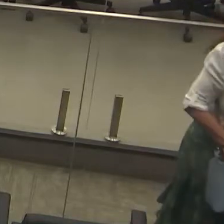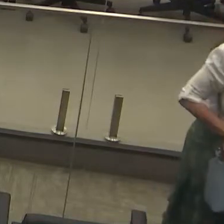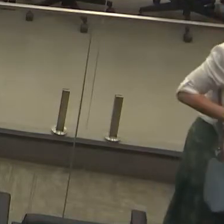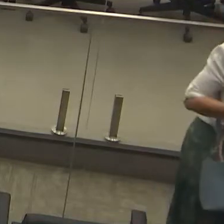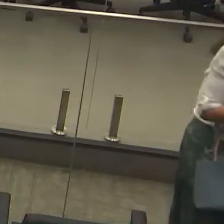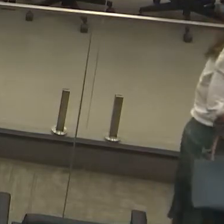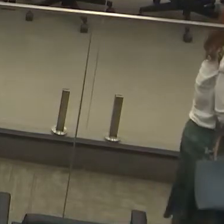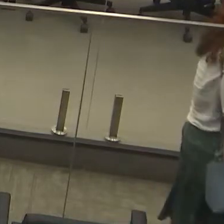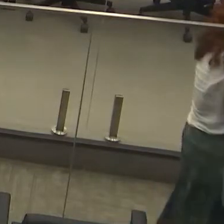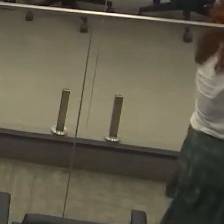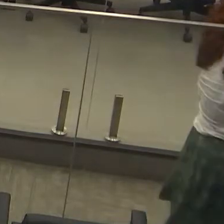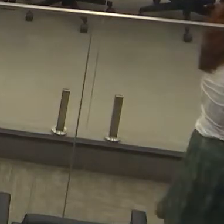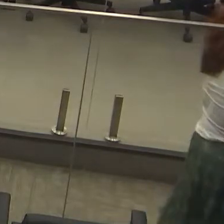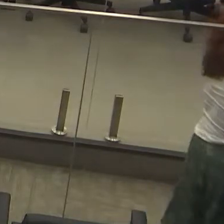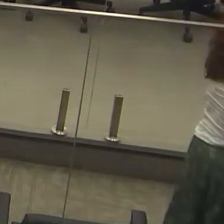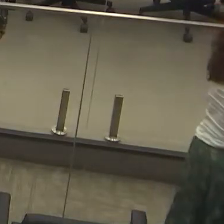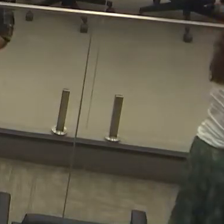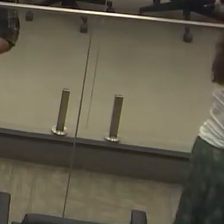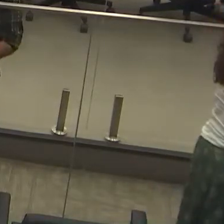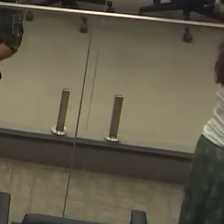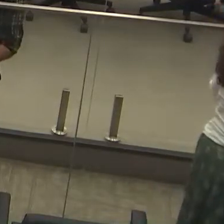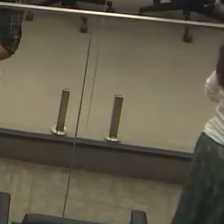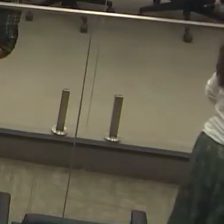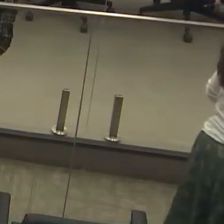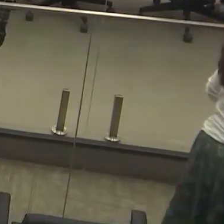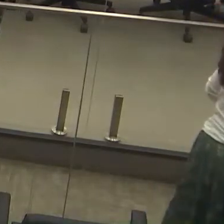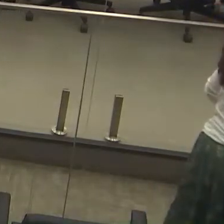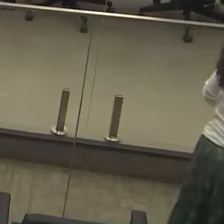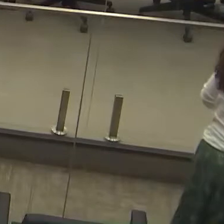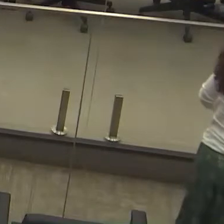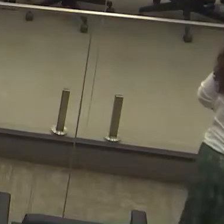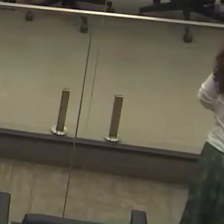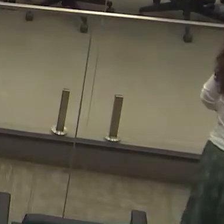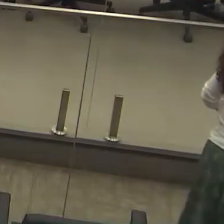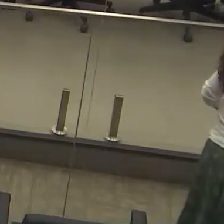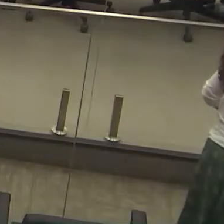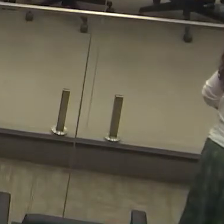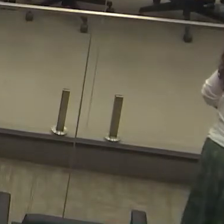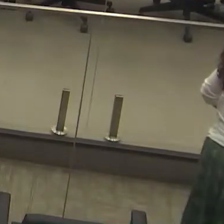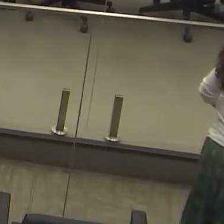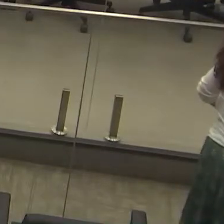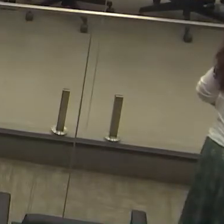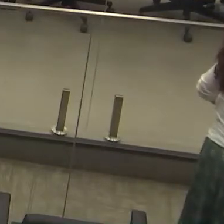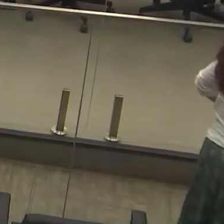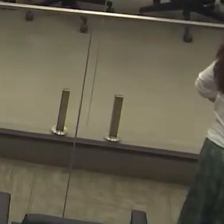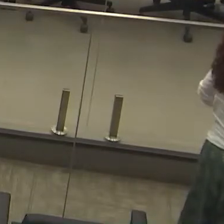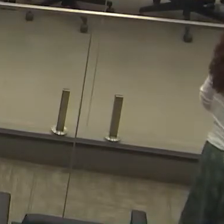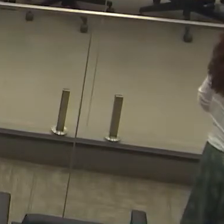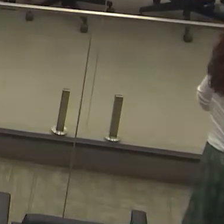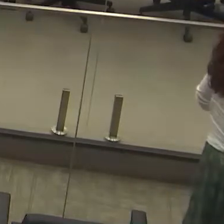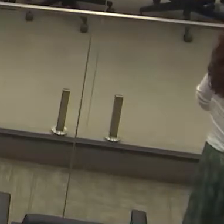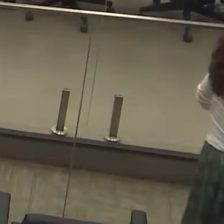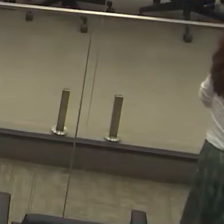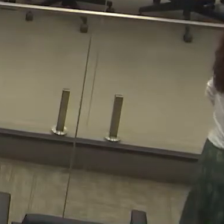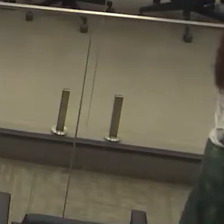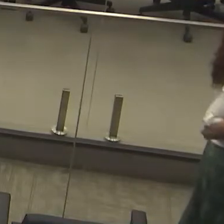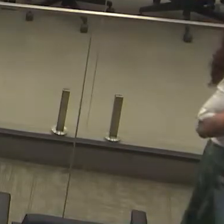Não, o negócio está... A gente sabia que isso ia acontecer. Ele vai eliminando uma espécie de copo. Ele resiste.